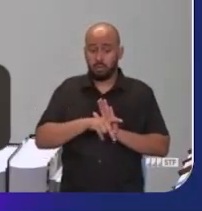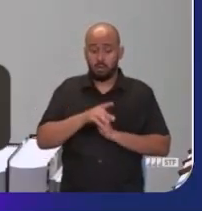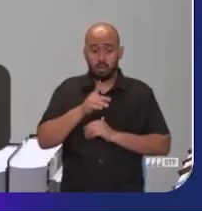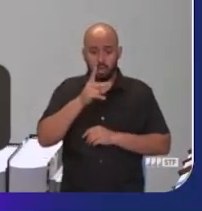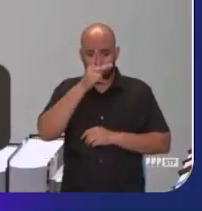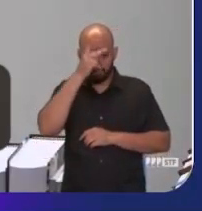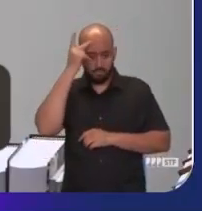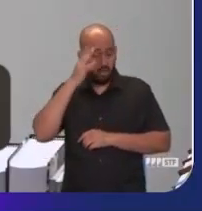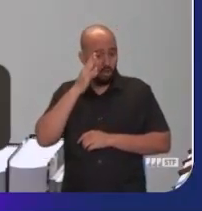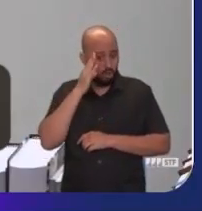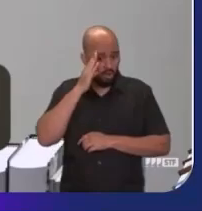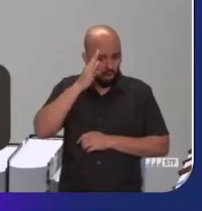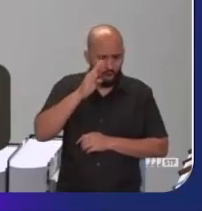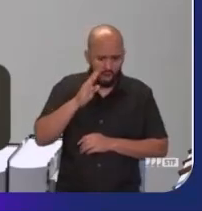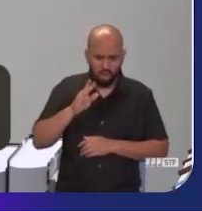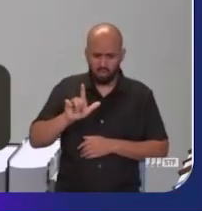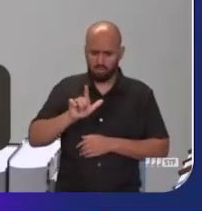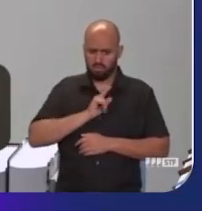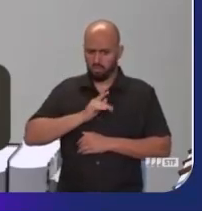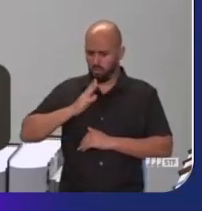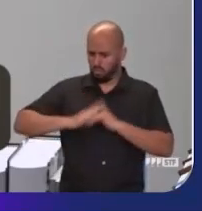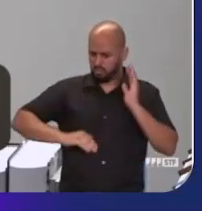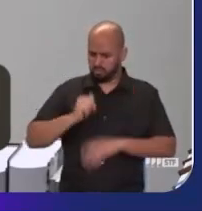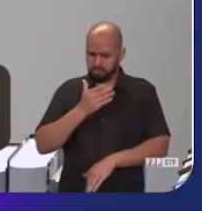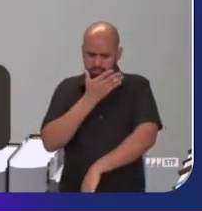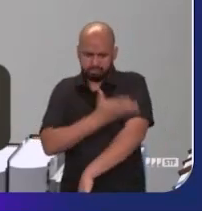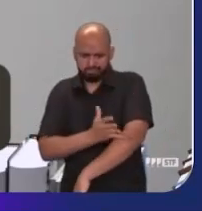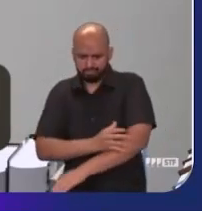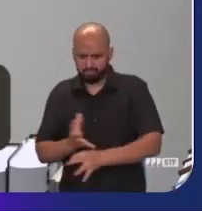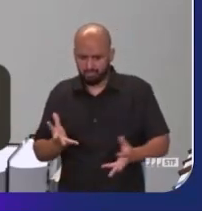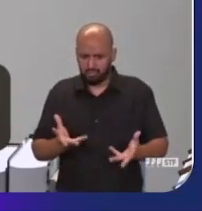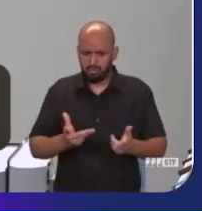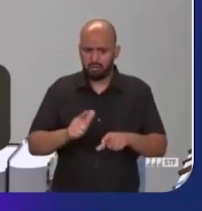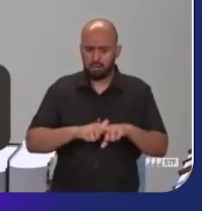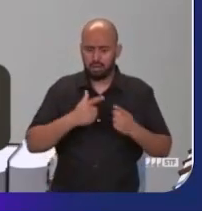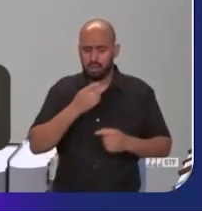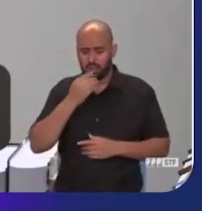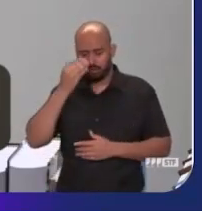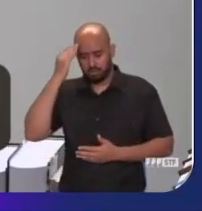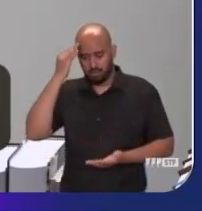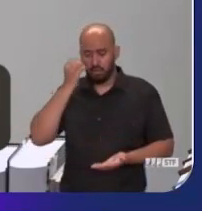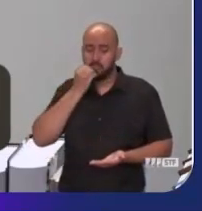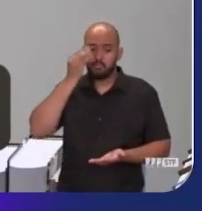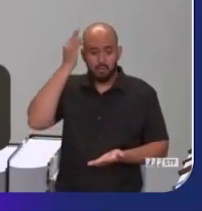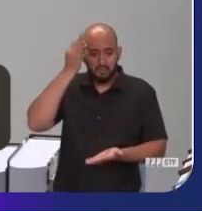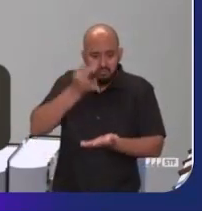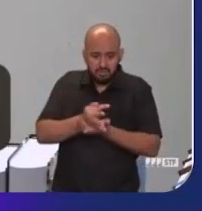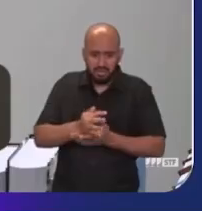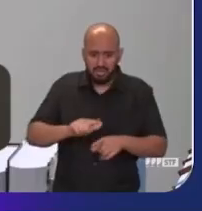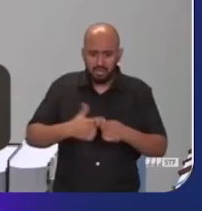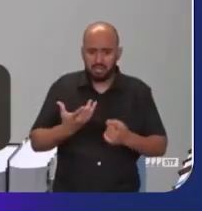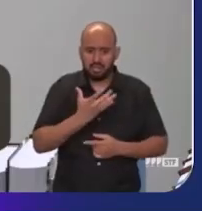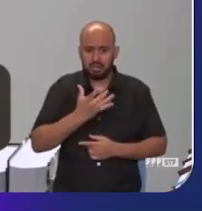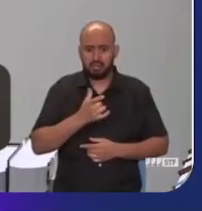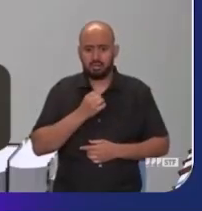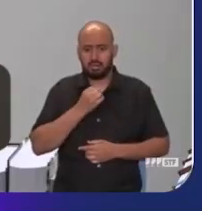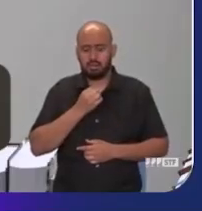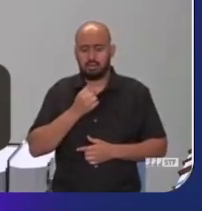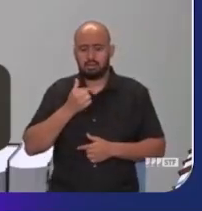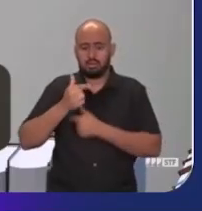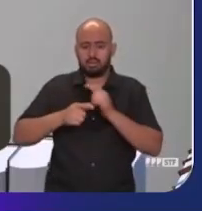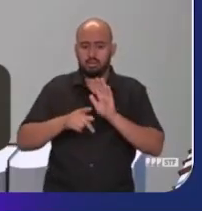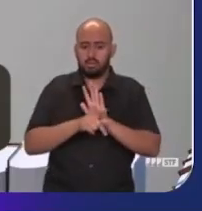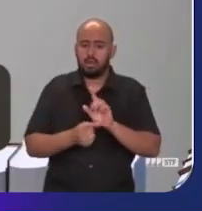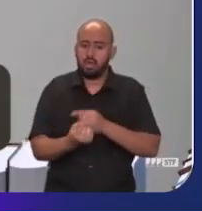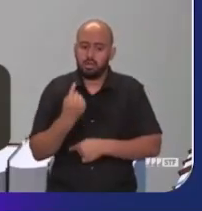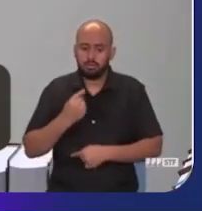treinado, experiente e de alta patente, agisse em alegada boa-fé sob uma tão disparatada premissa. Mais